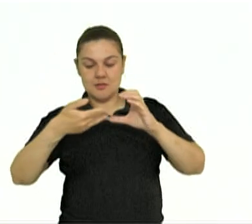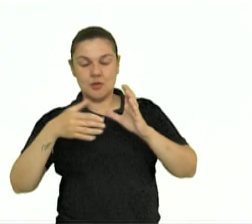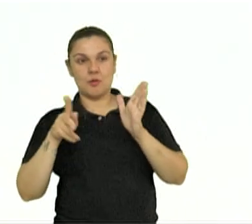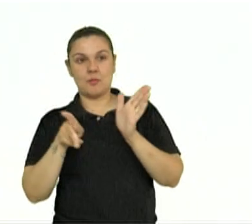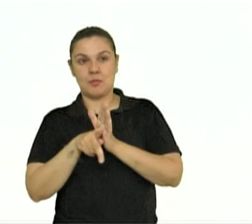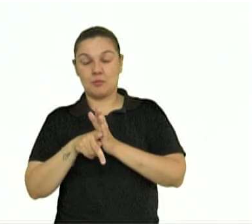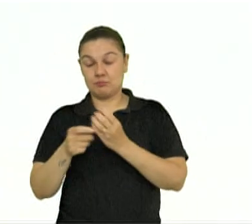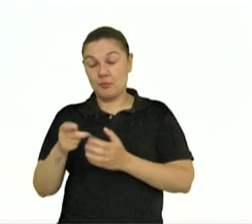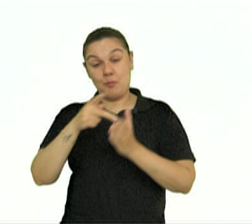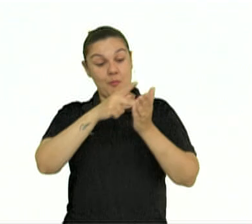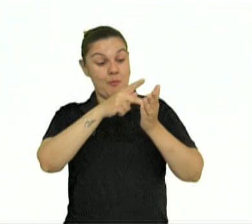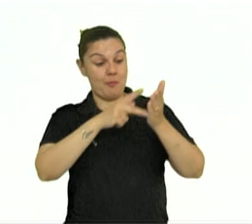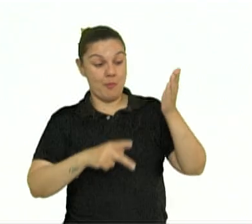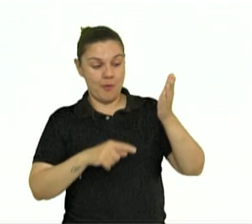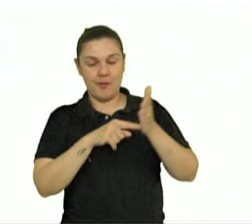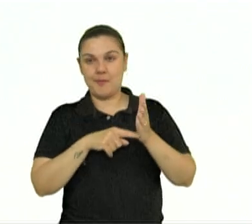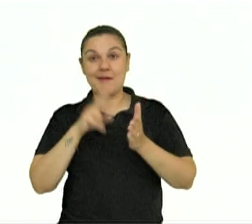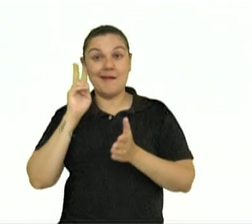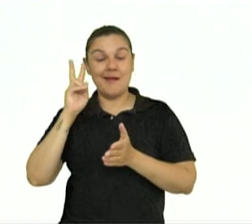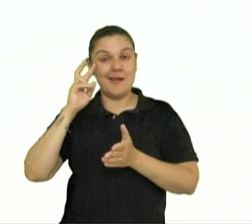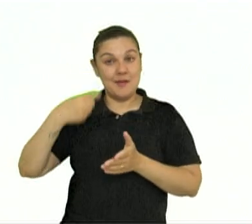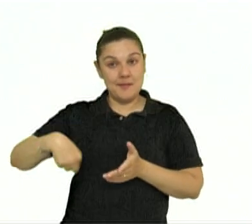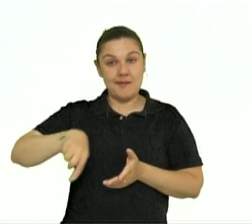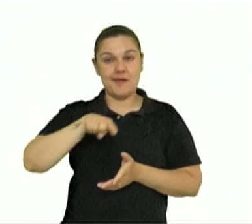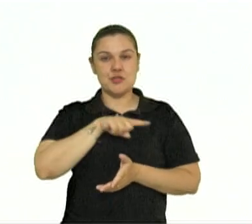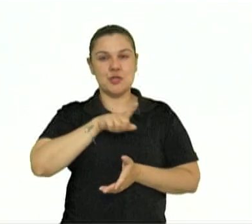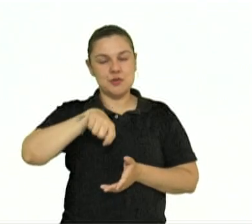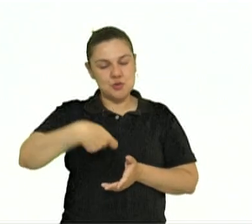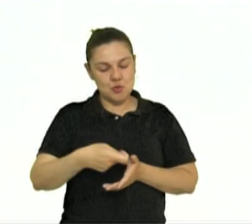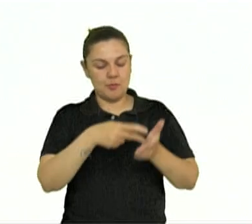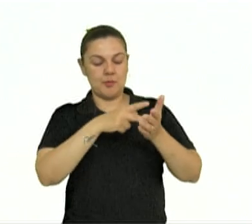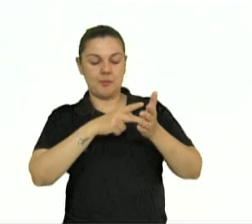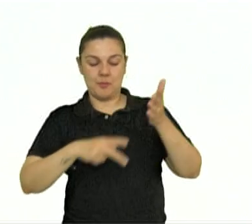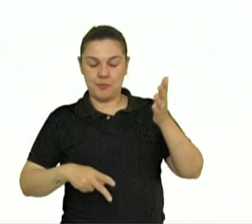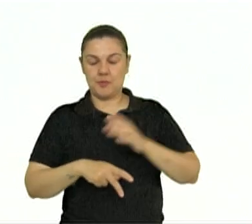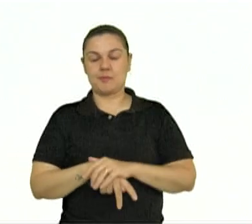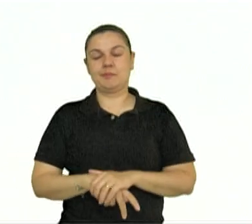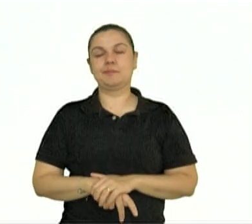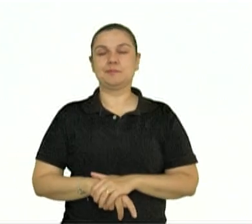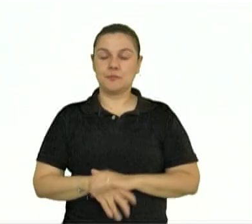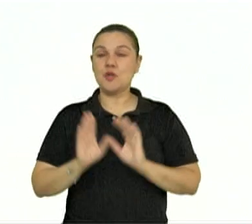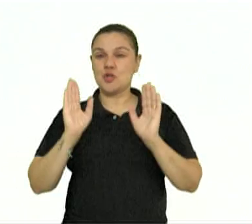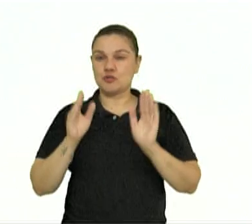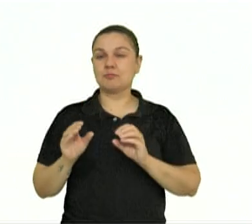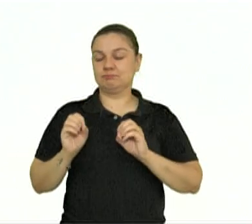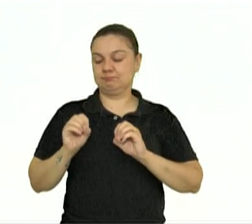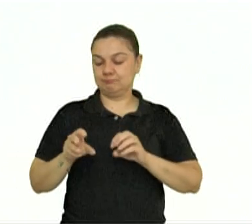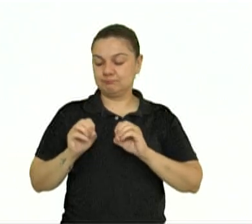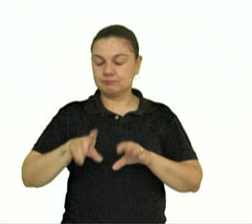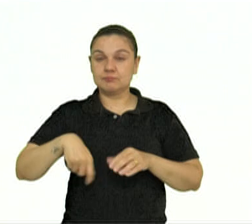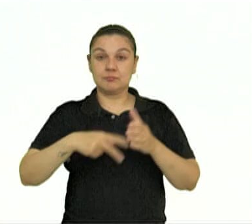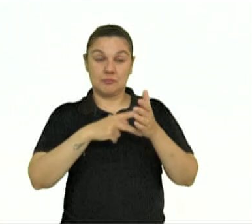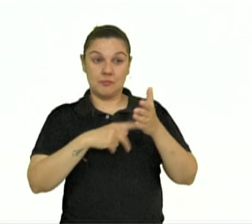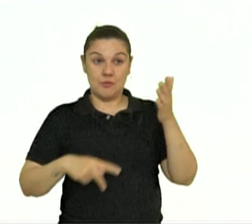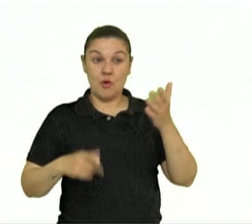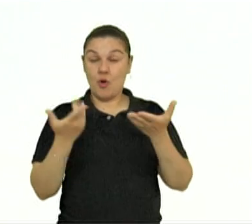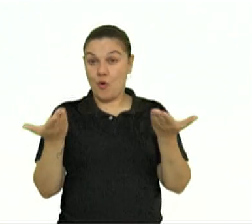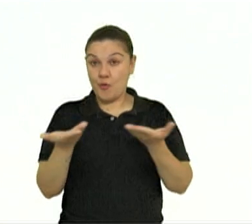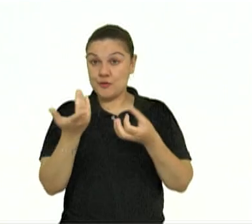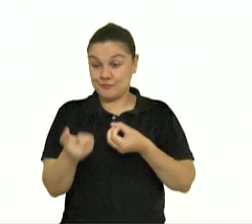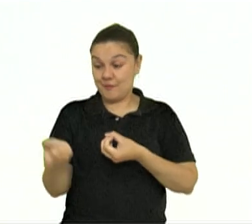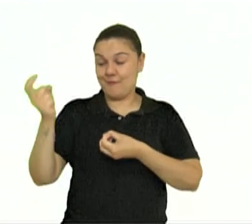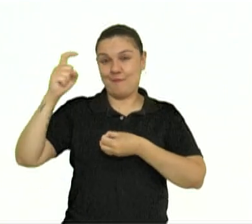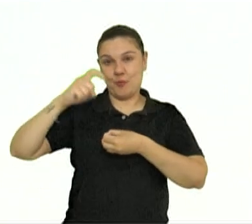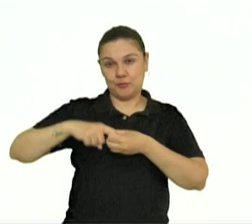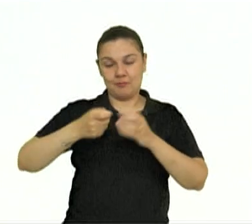gênero poema. Na aula passada nós falamos sobre esse gênero poema, trabalhamos bastante esse gênero poema, e hoje a gente vai relembrar